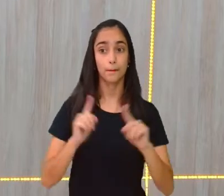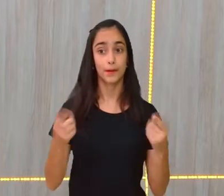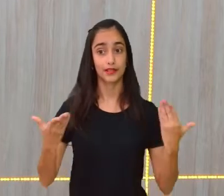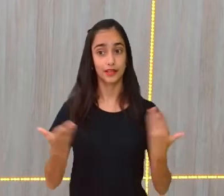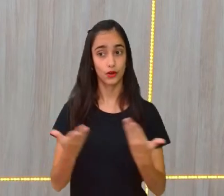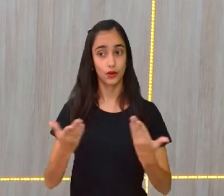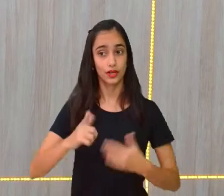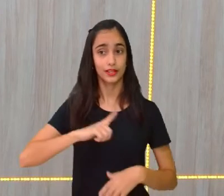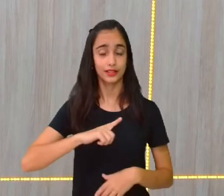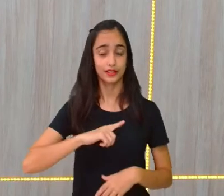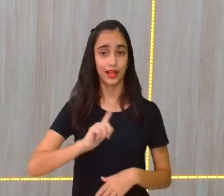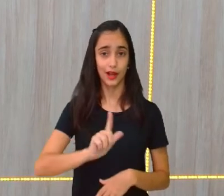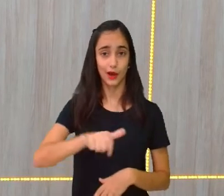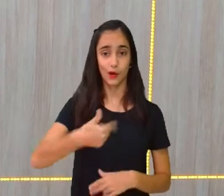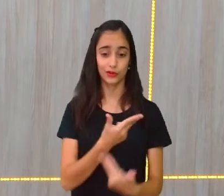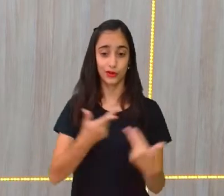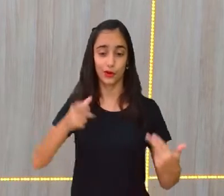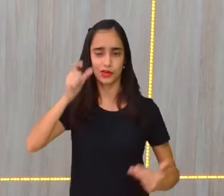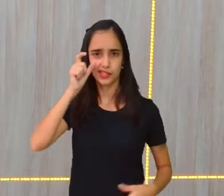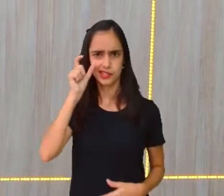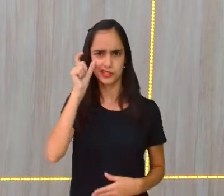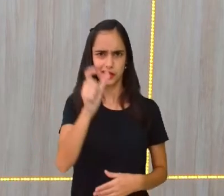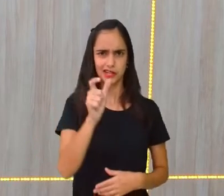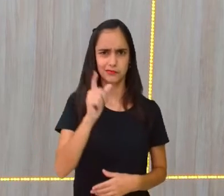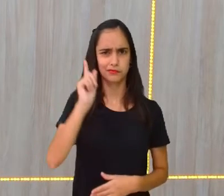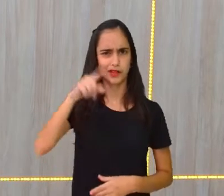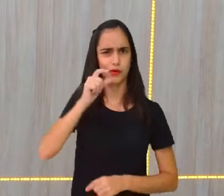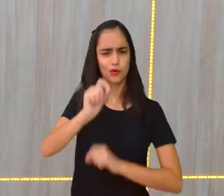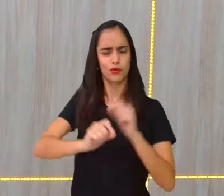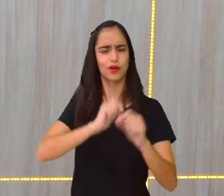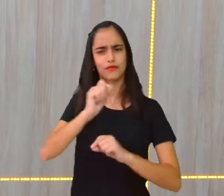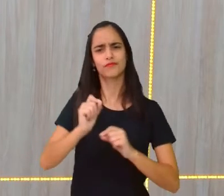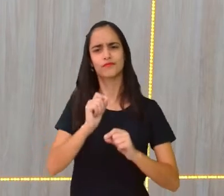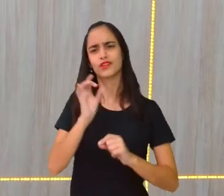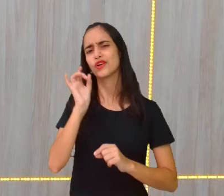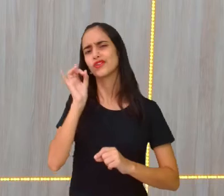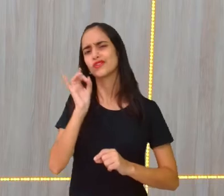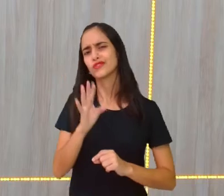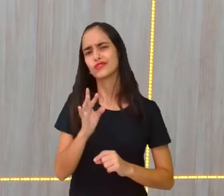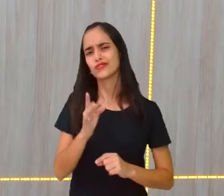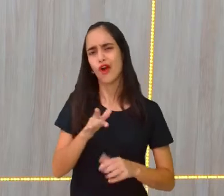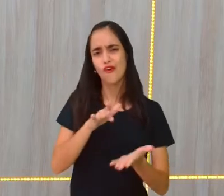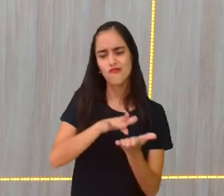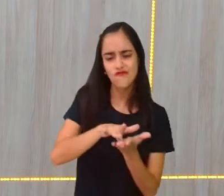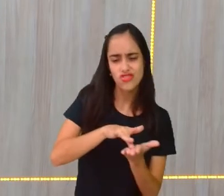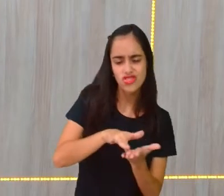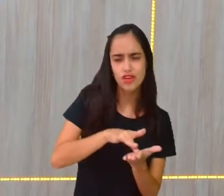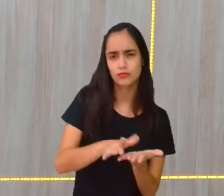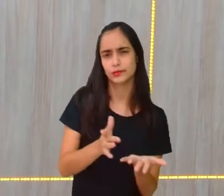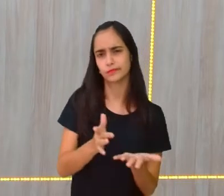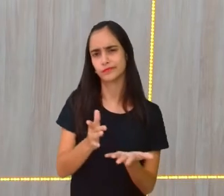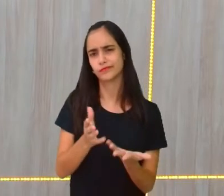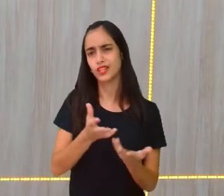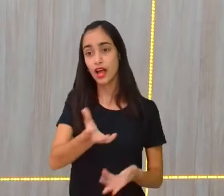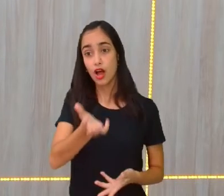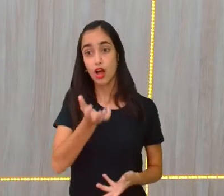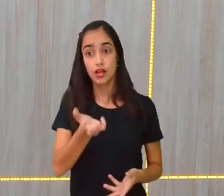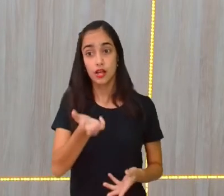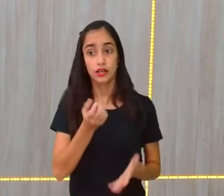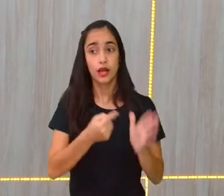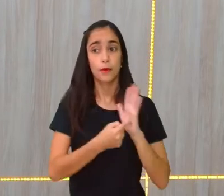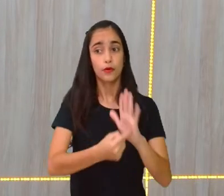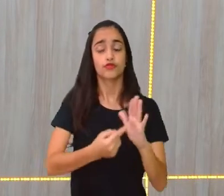bem interessante para mostrar a vocês, que é uma simulação. Veja como eu estou querendo mostrar a vocês que o nosso